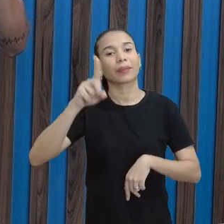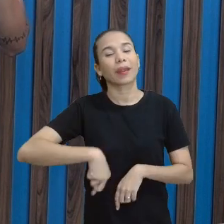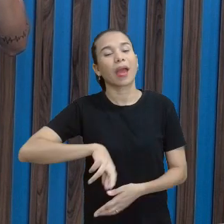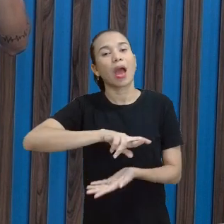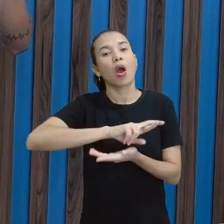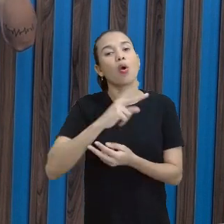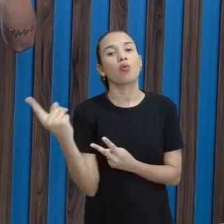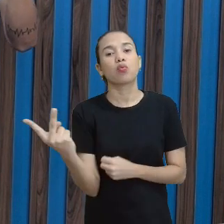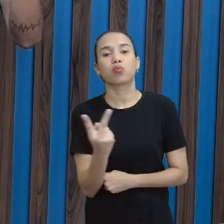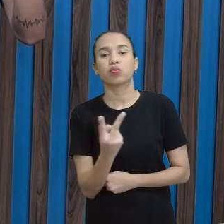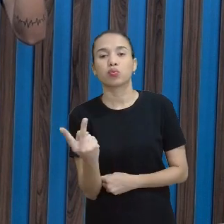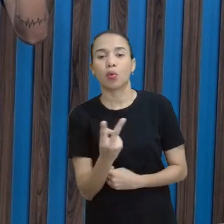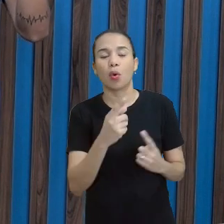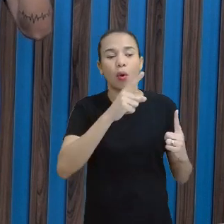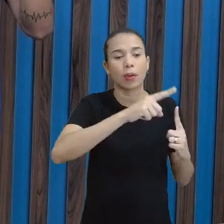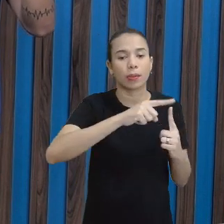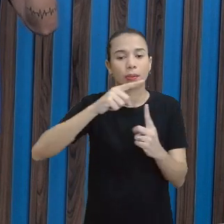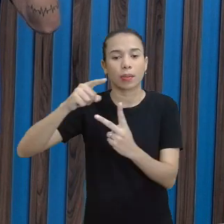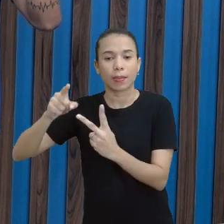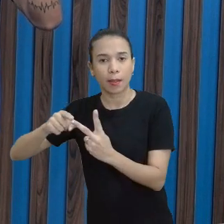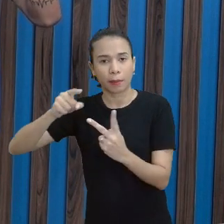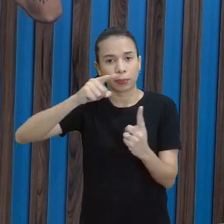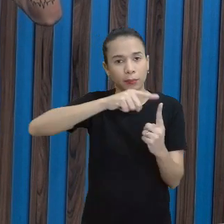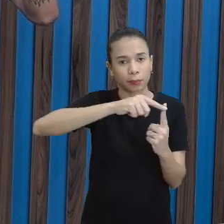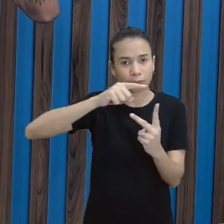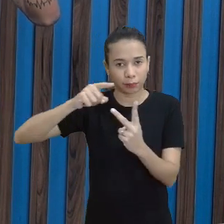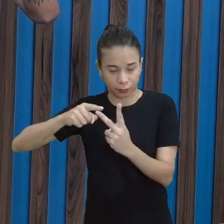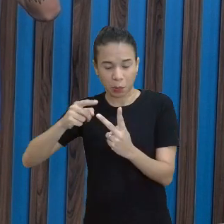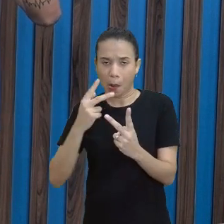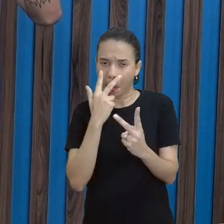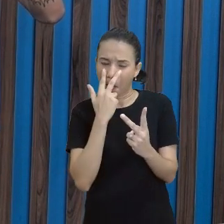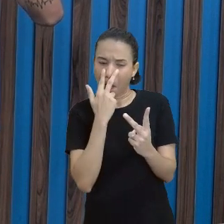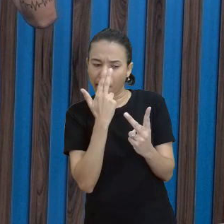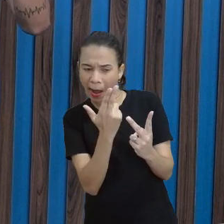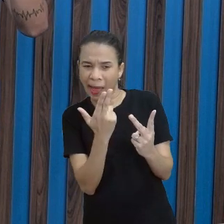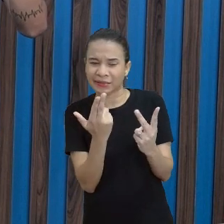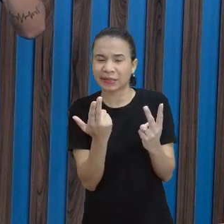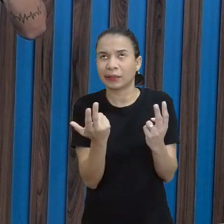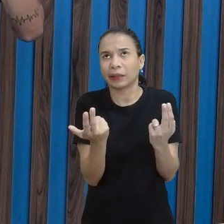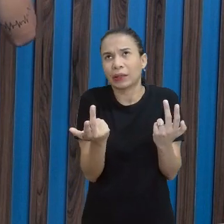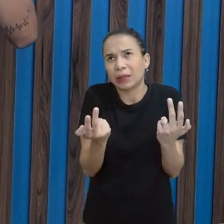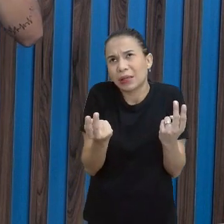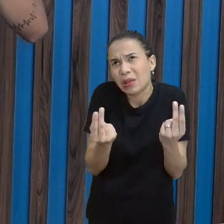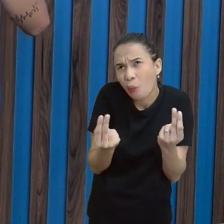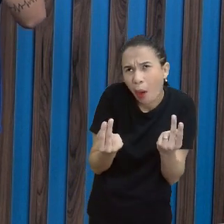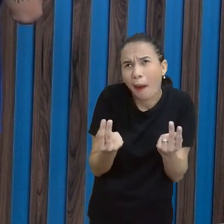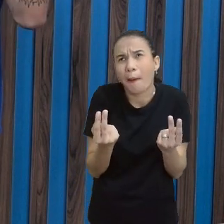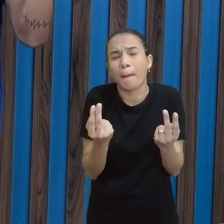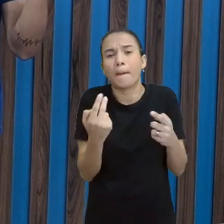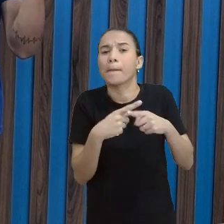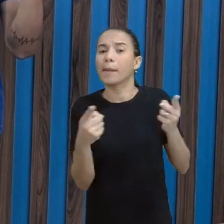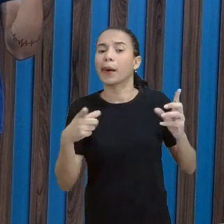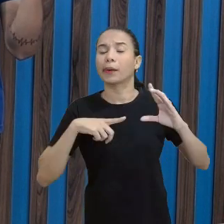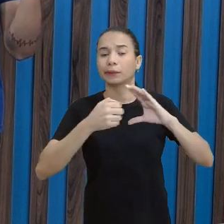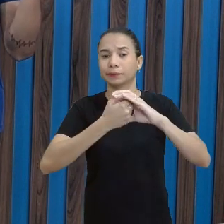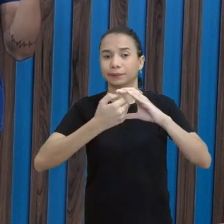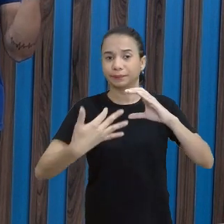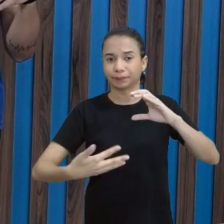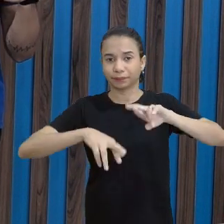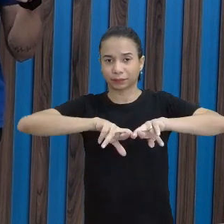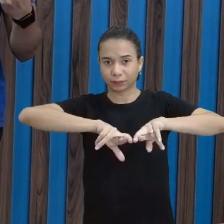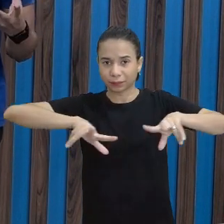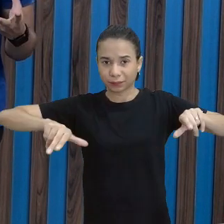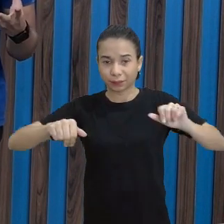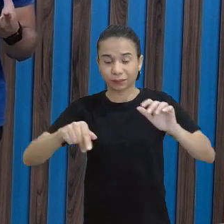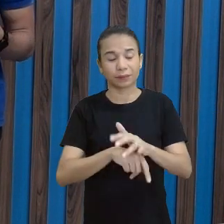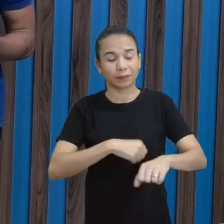duas modalidades aí, né, semelhantes, iguais, digamos assim, mas que têm características diferentes